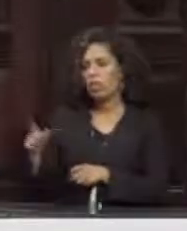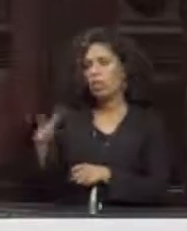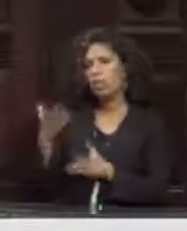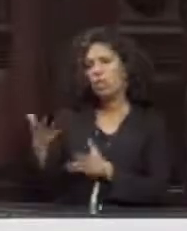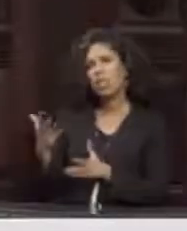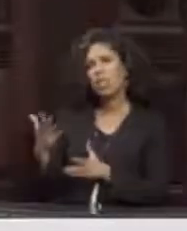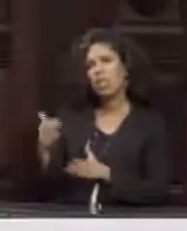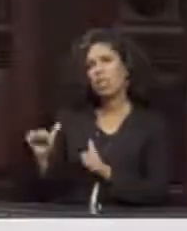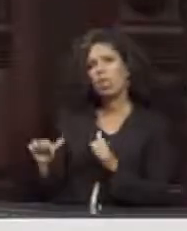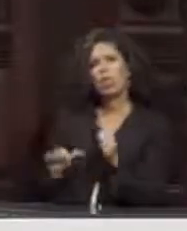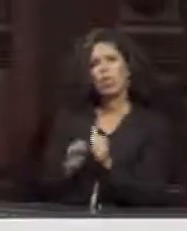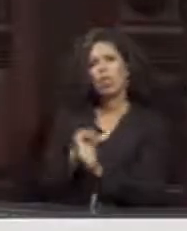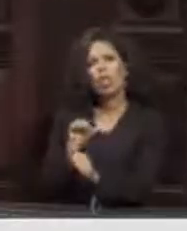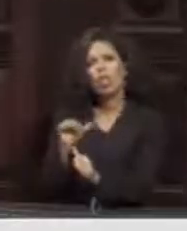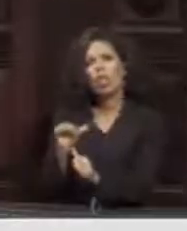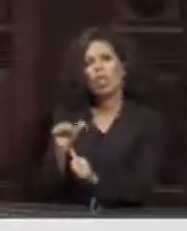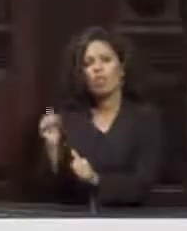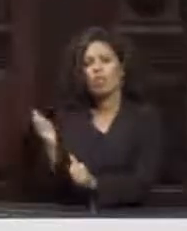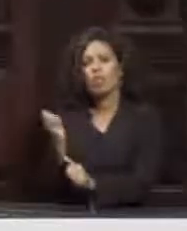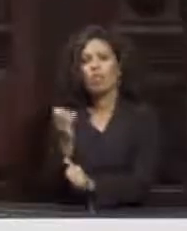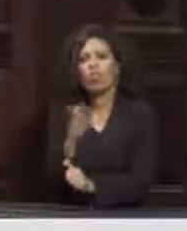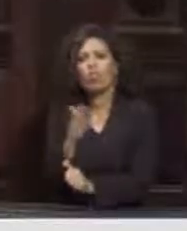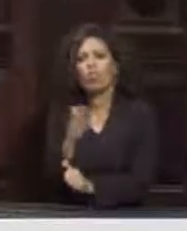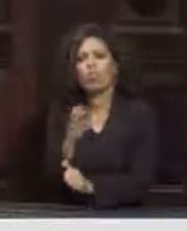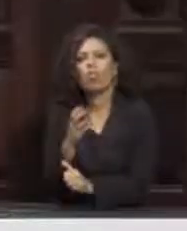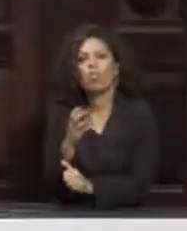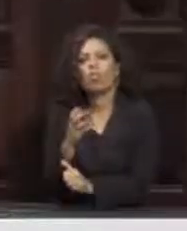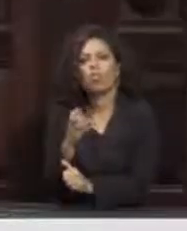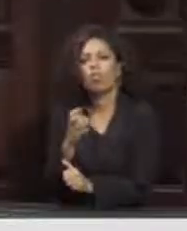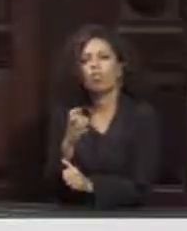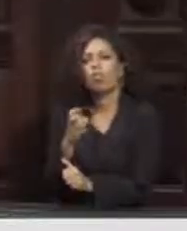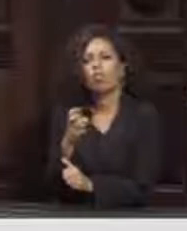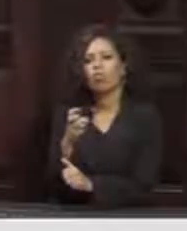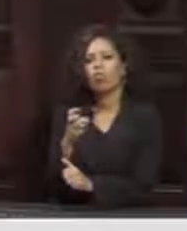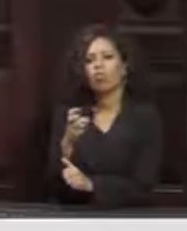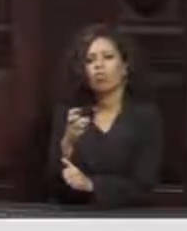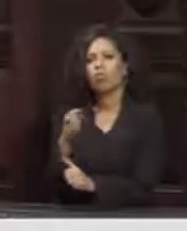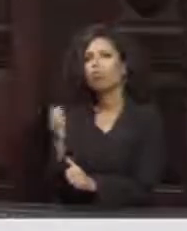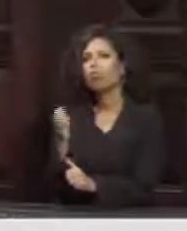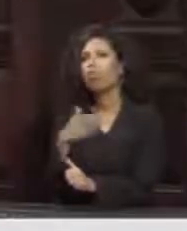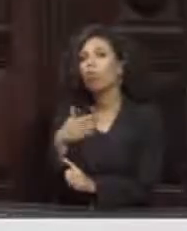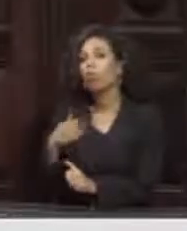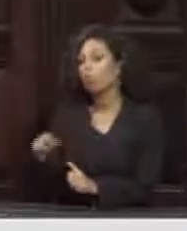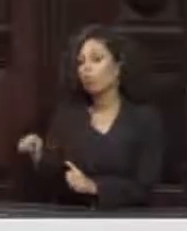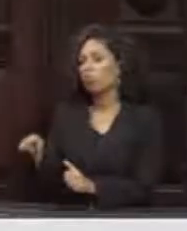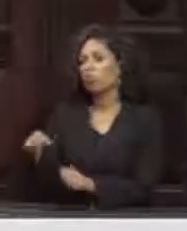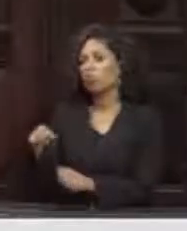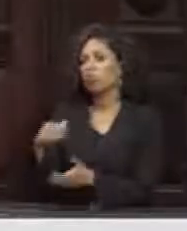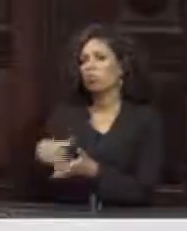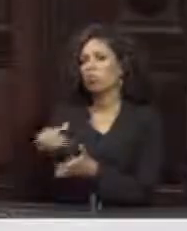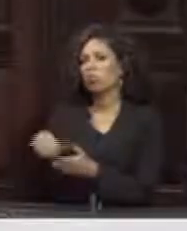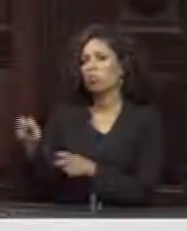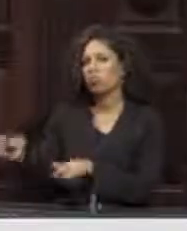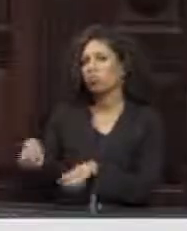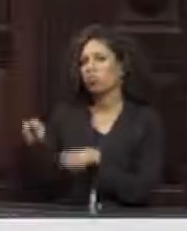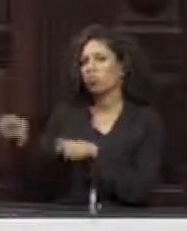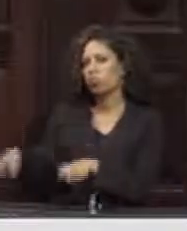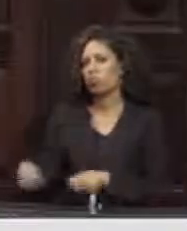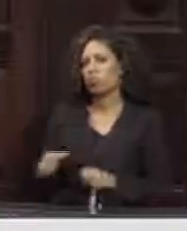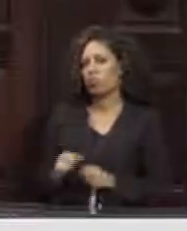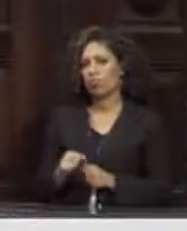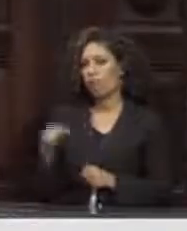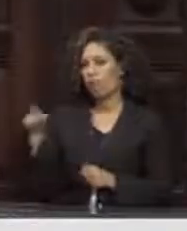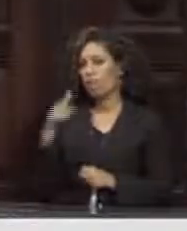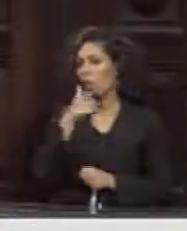da Secretaria de Fazenda. Era considerado um especialista. Basta consultar o pessoal do